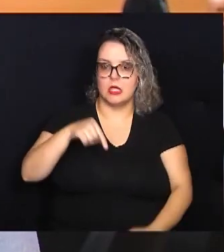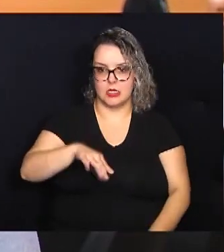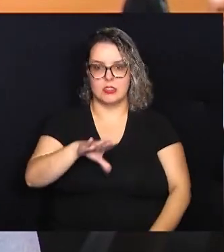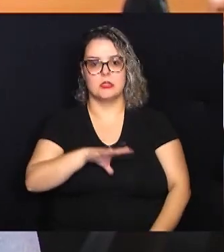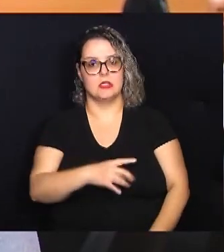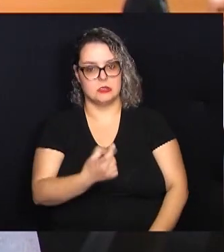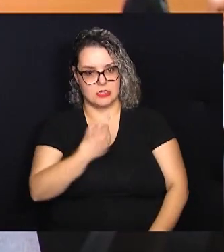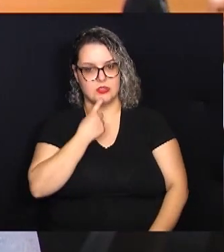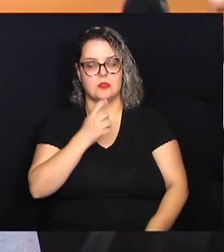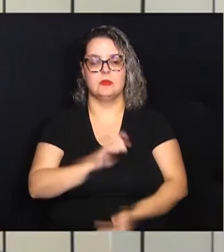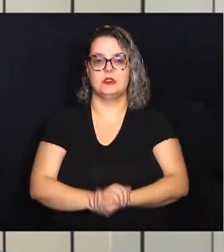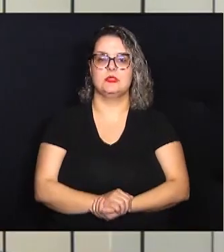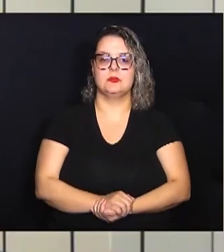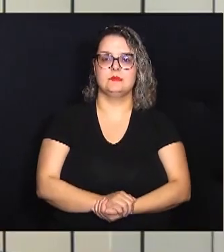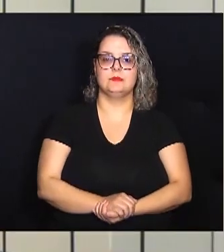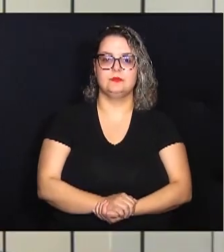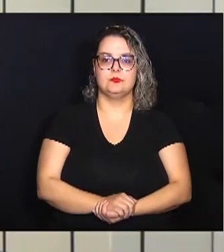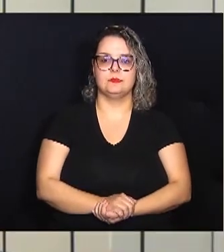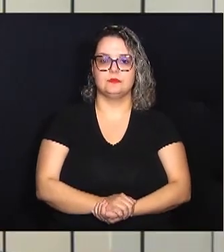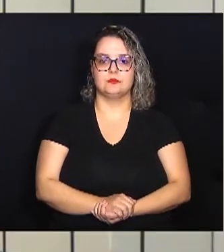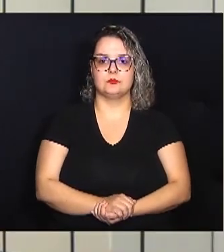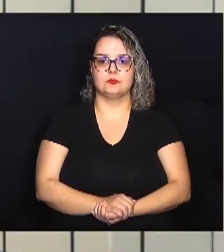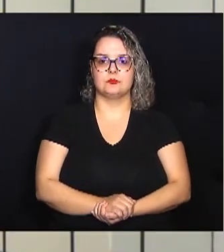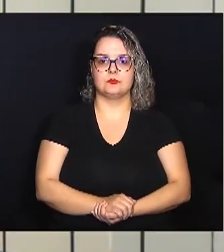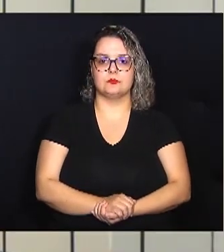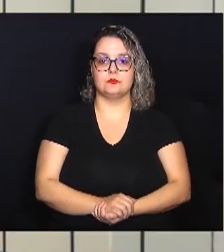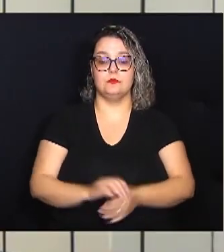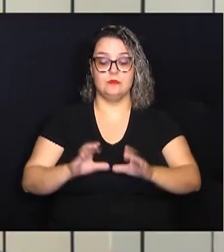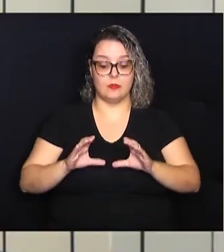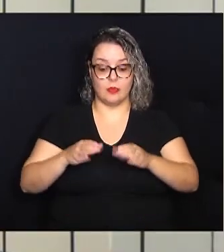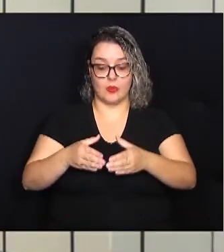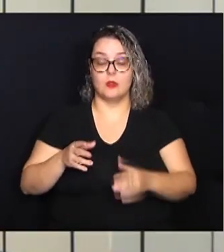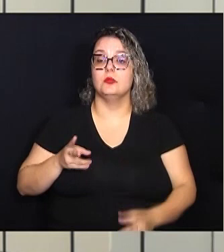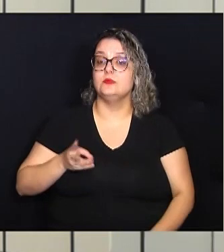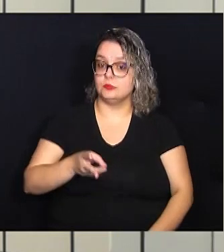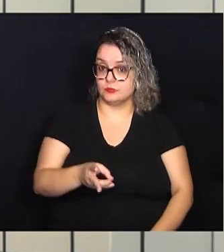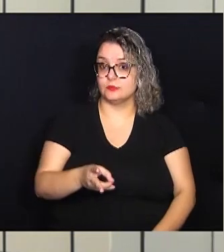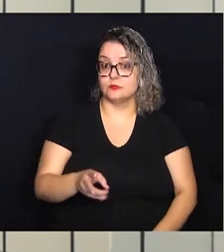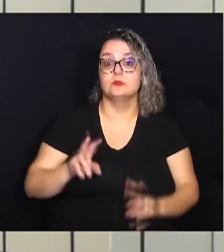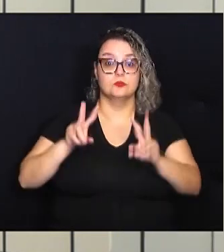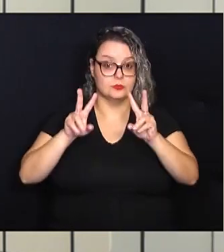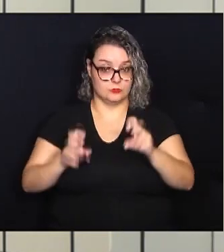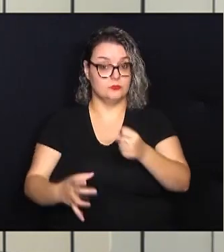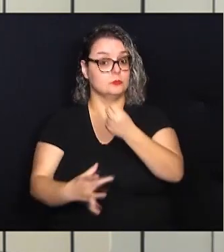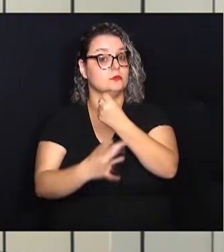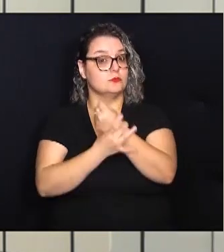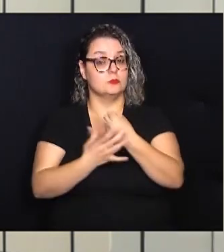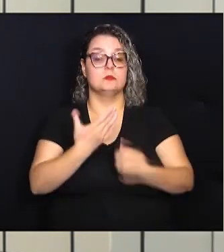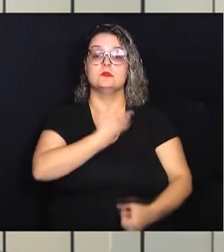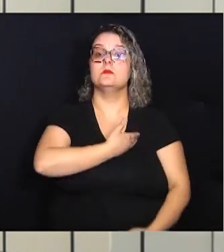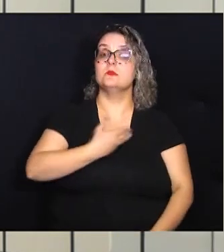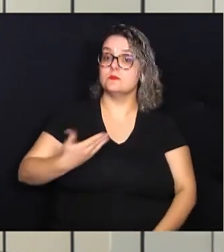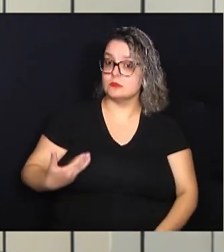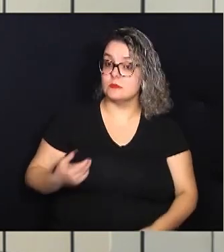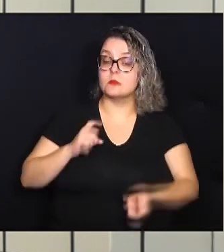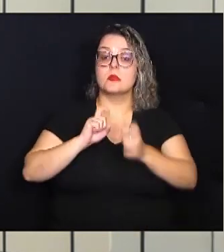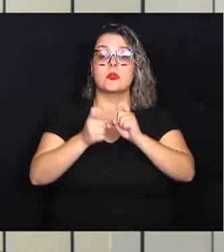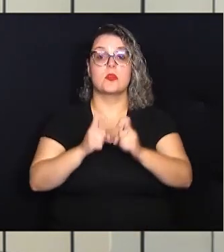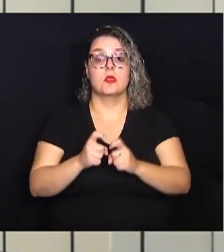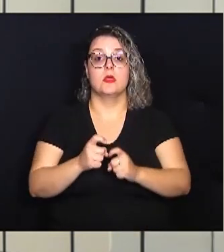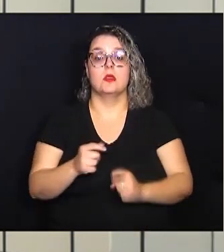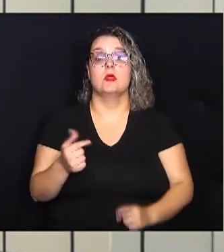de Campinas. A Comissão Permanente para os Assuntos de Segurança Pública se reuniu